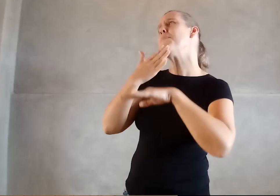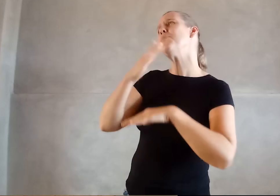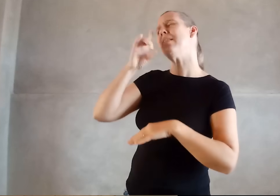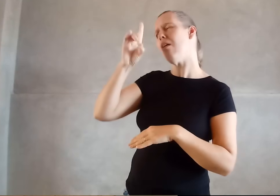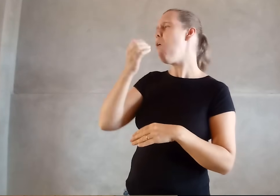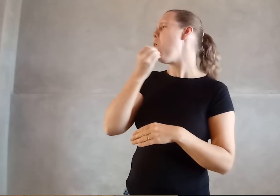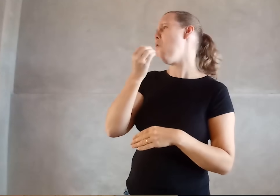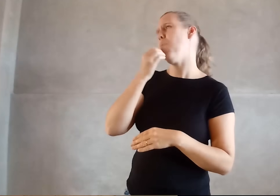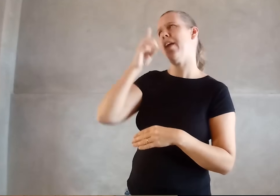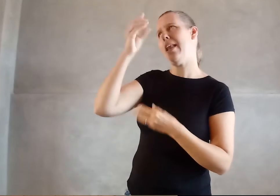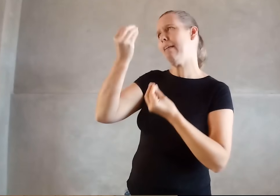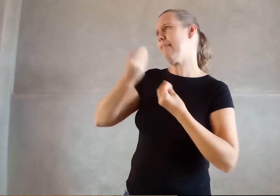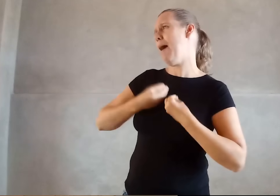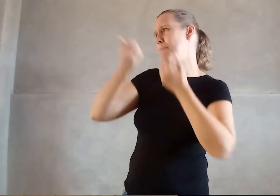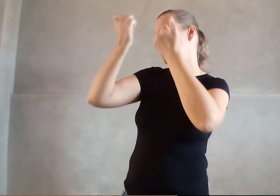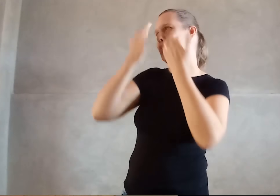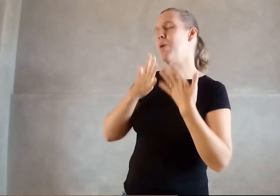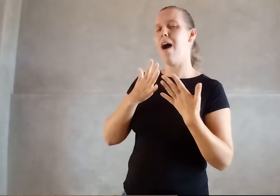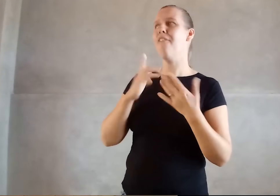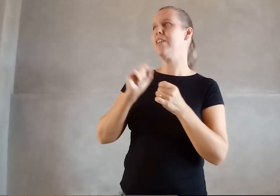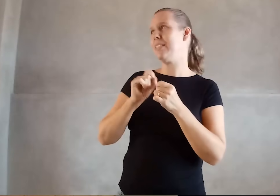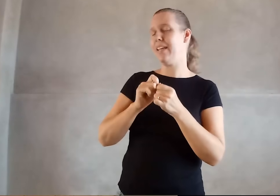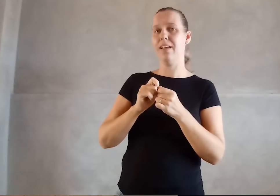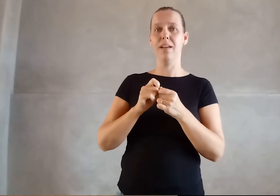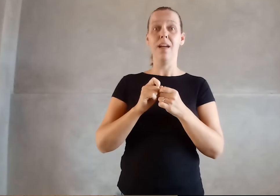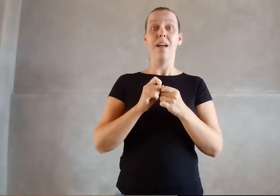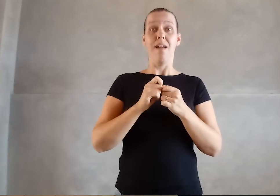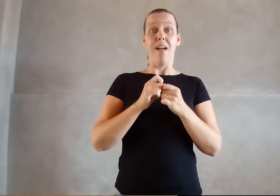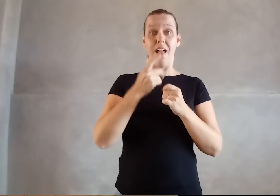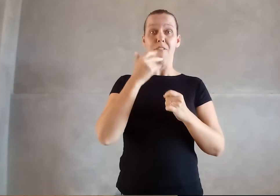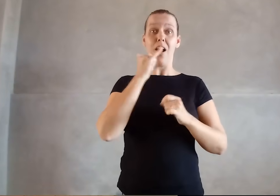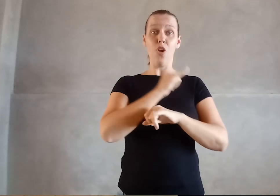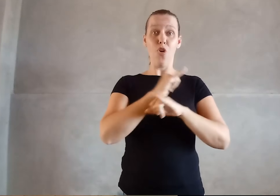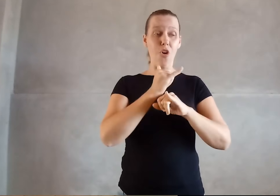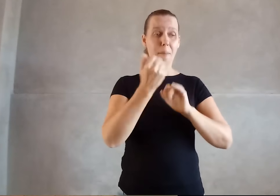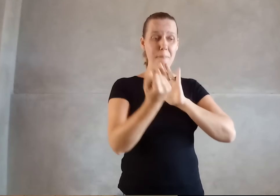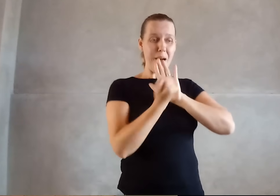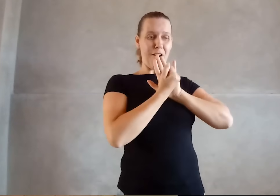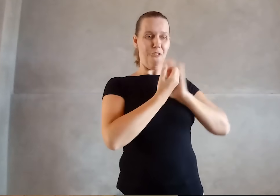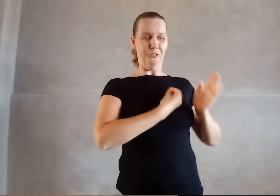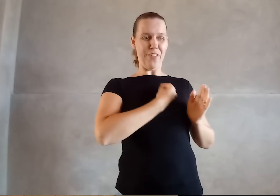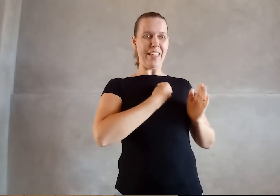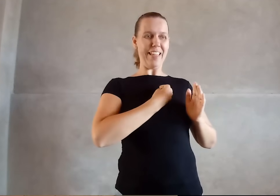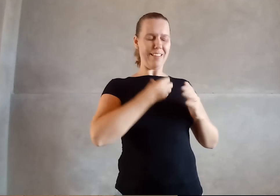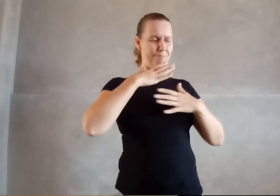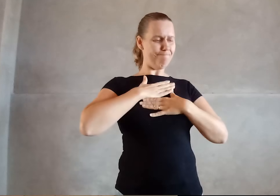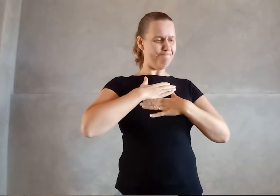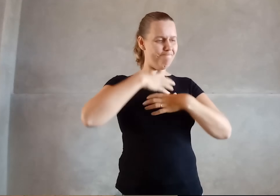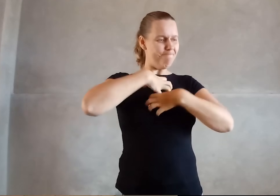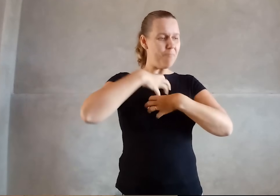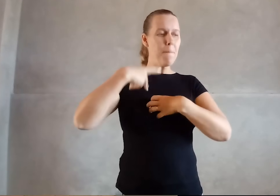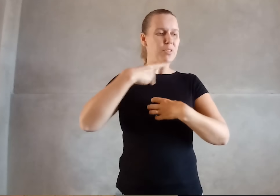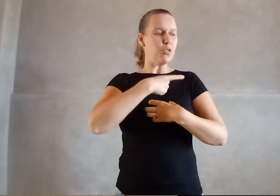marcou profundamente a vida dele como pastor e o ministério dele. Por quê? Porque ele lembrou o que Jesus fala sobre